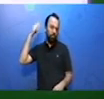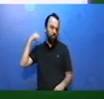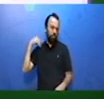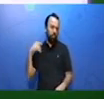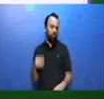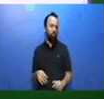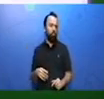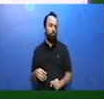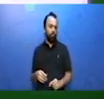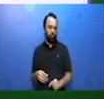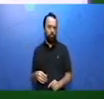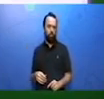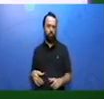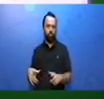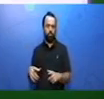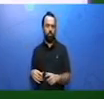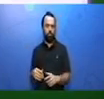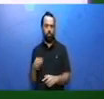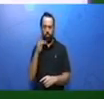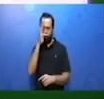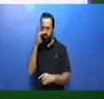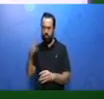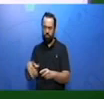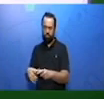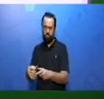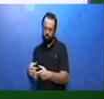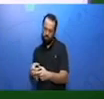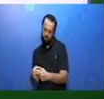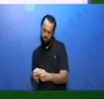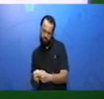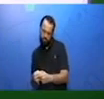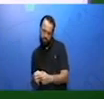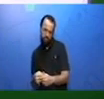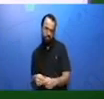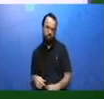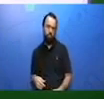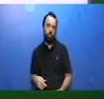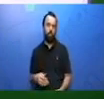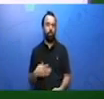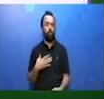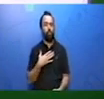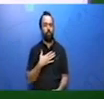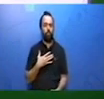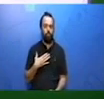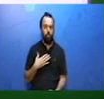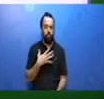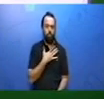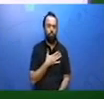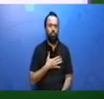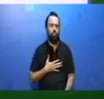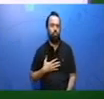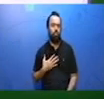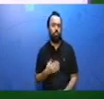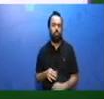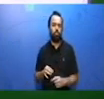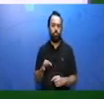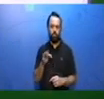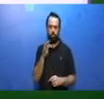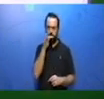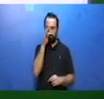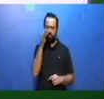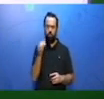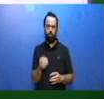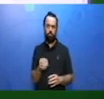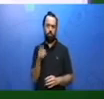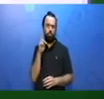O jardim era insignificante e pequeno, mas para nós era encantador, com algumas roseiras e um canteiro de